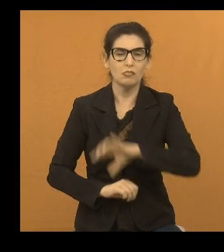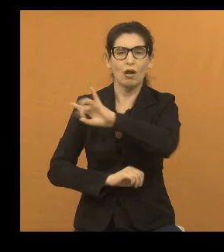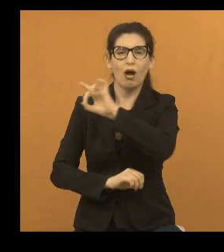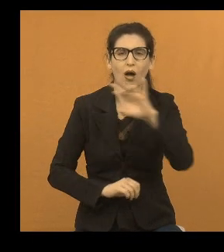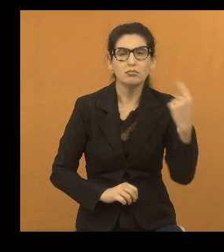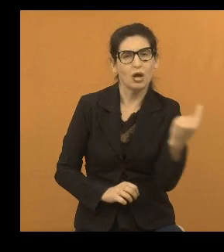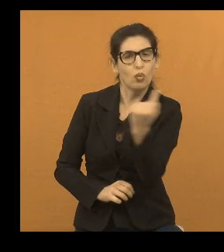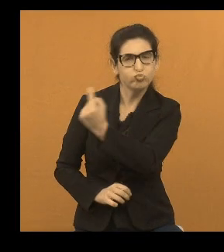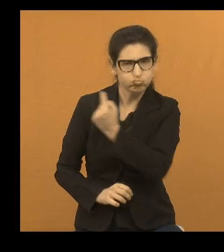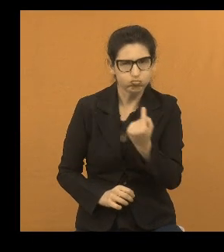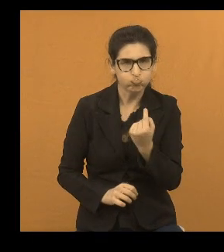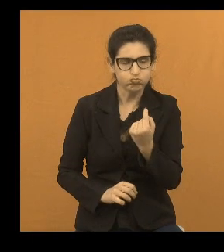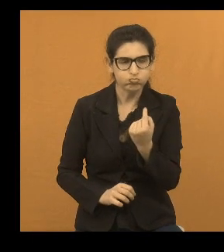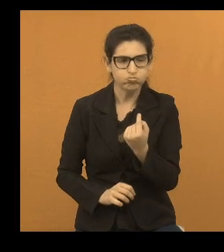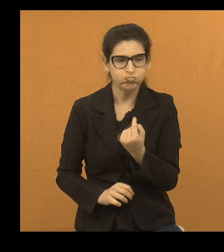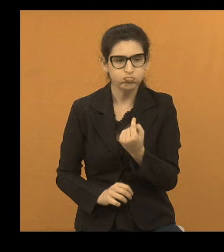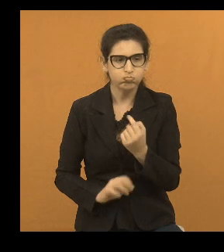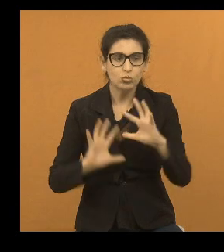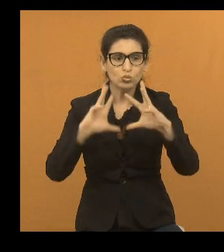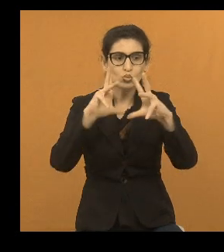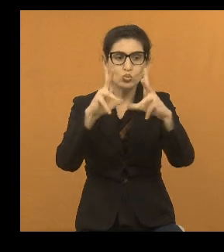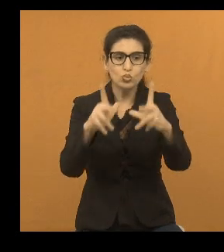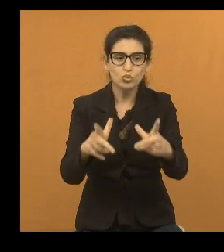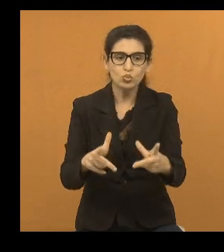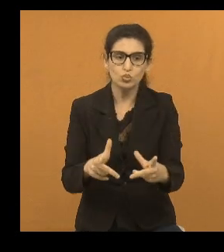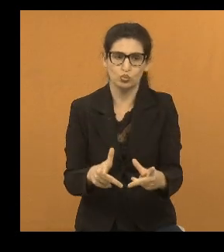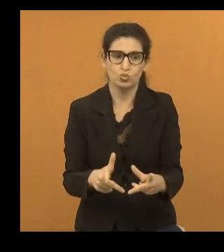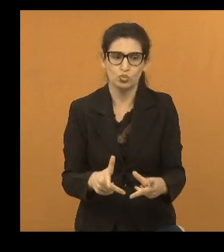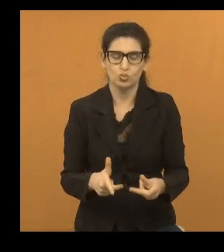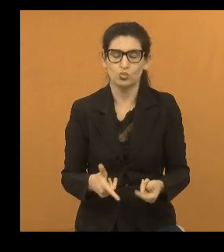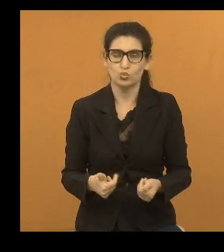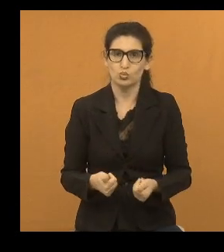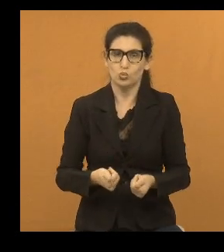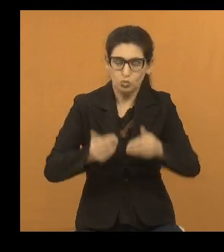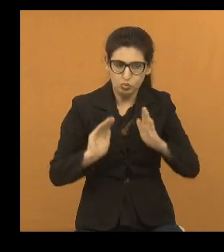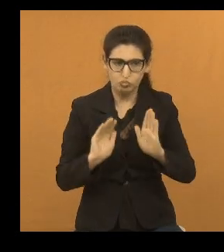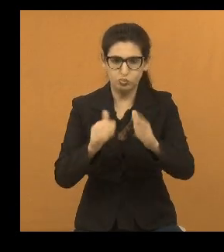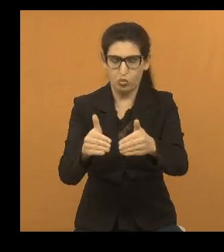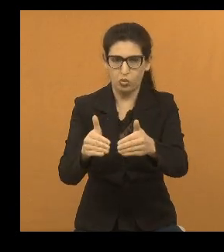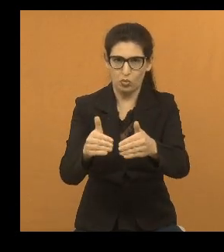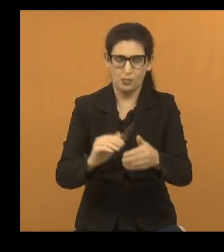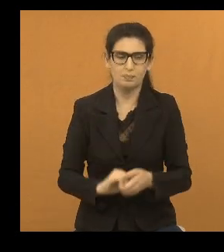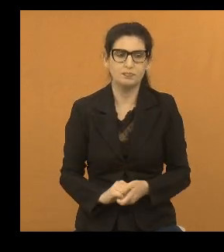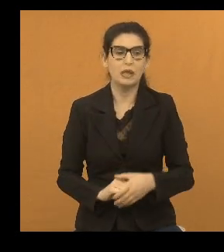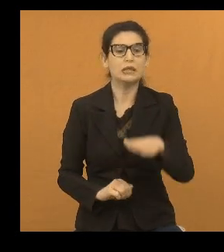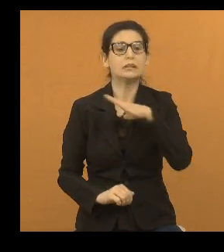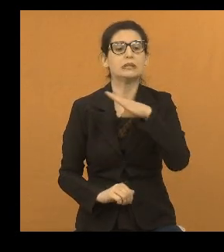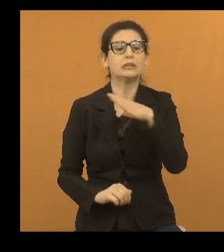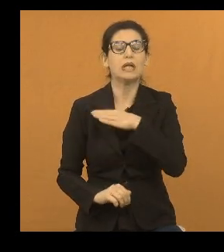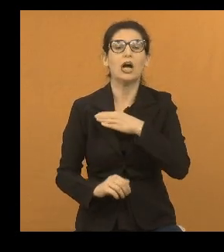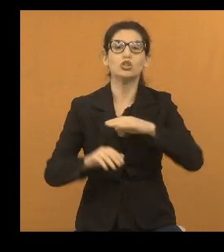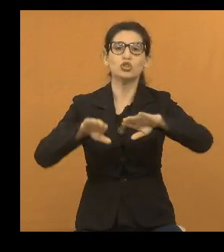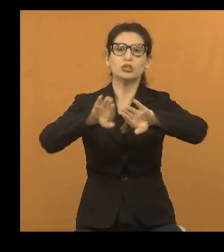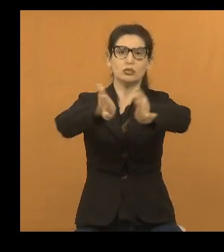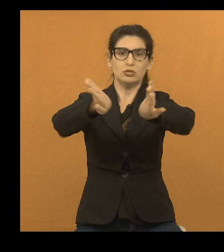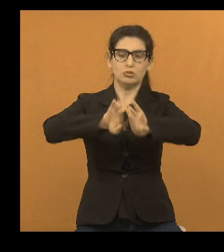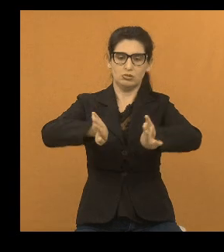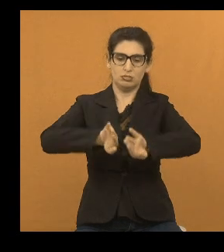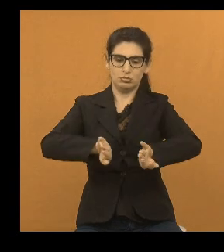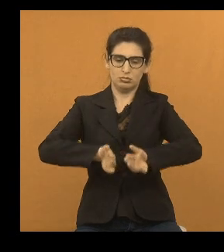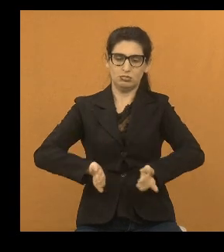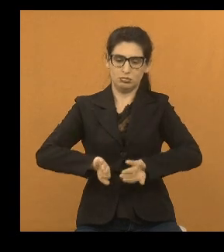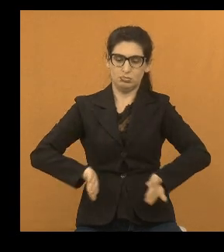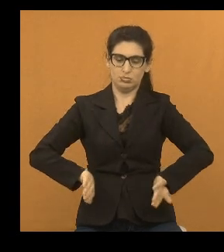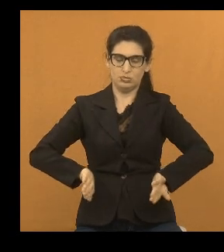dessas regiões, nós temos destinações específicas, né? A cidade está dividida entre elas,